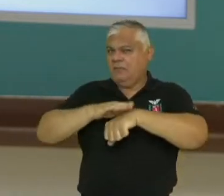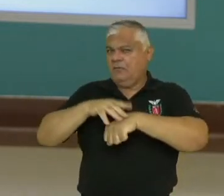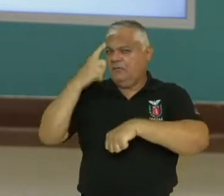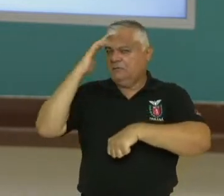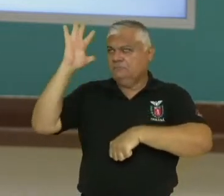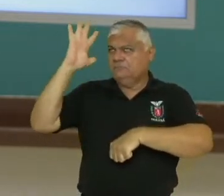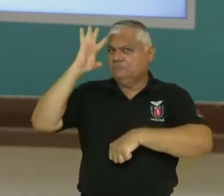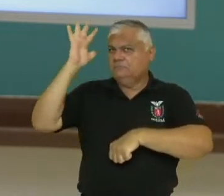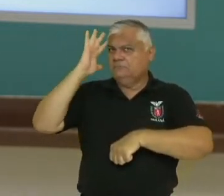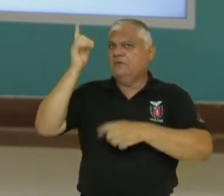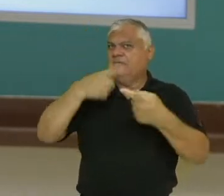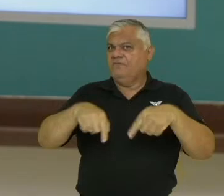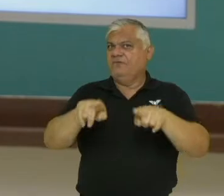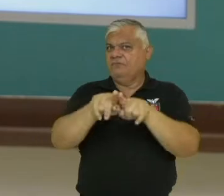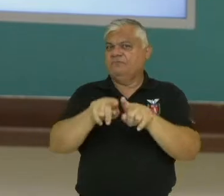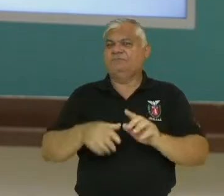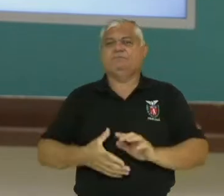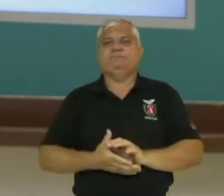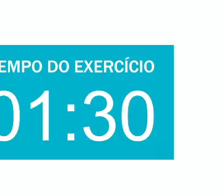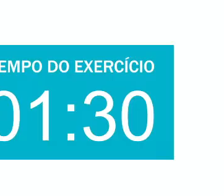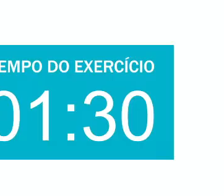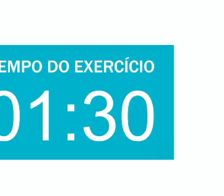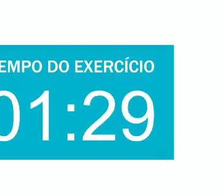você pensar e eu já retorno.